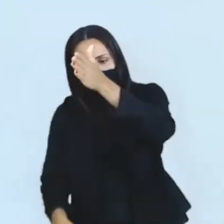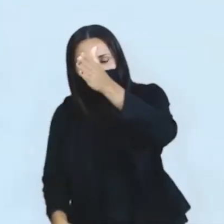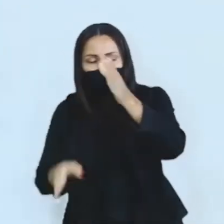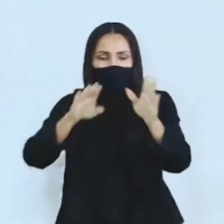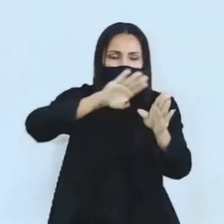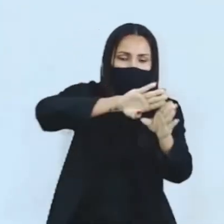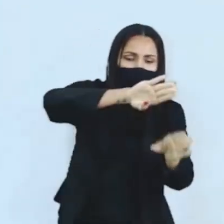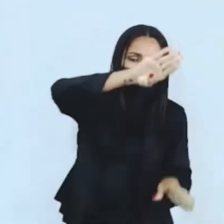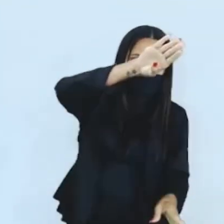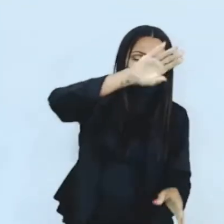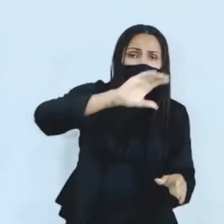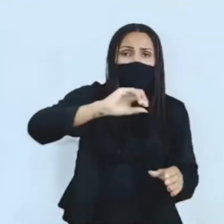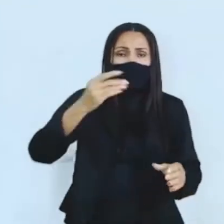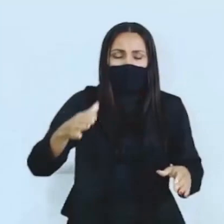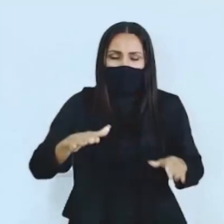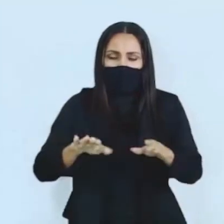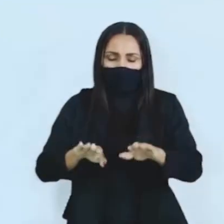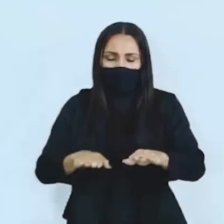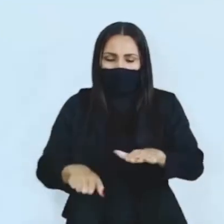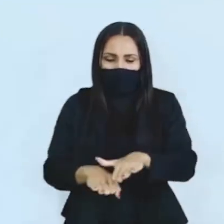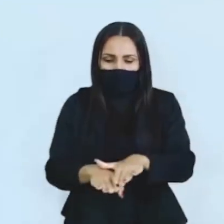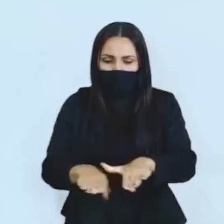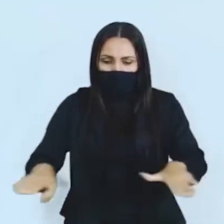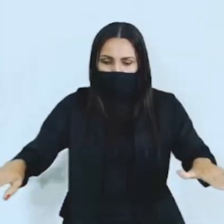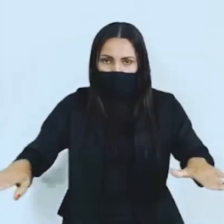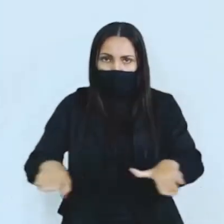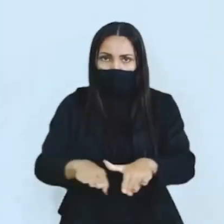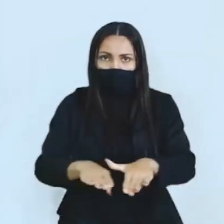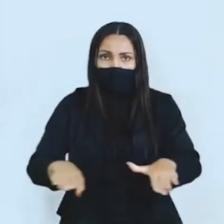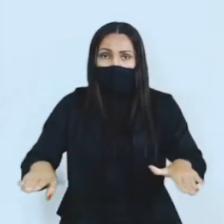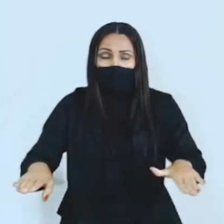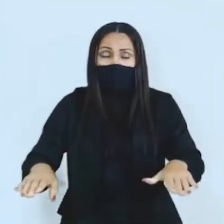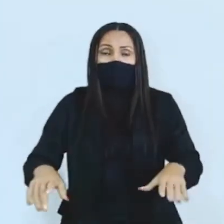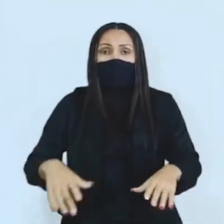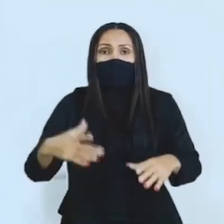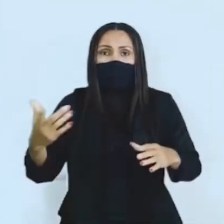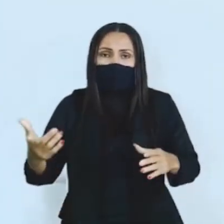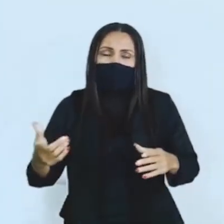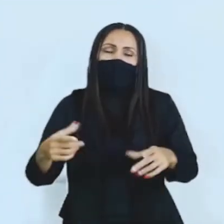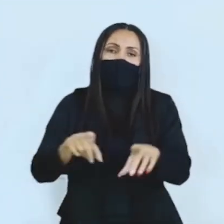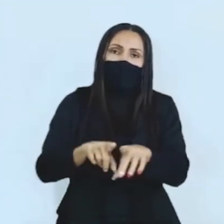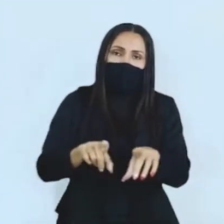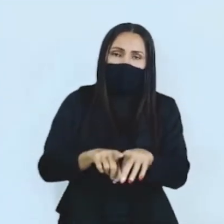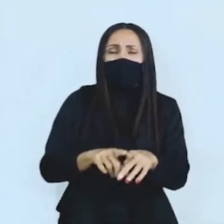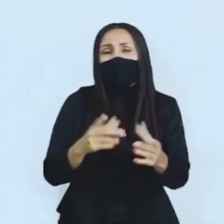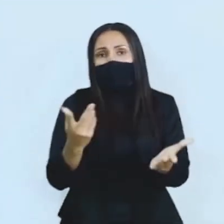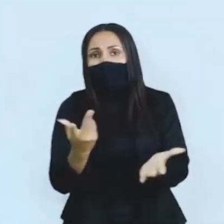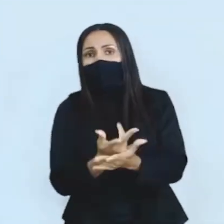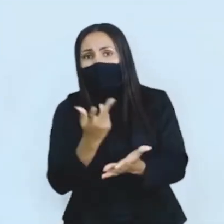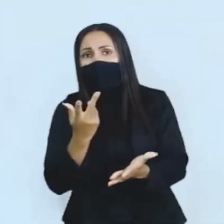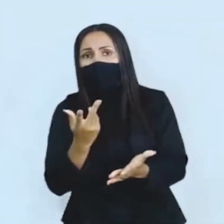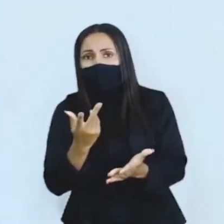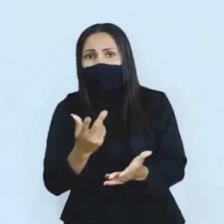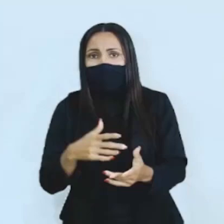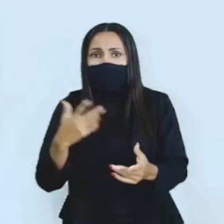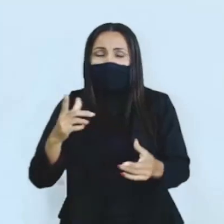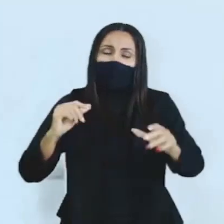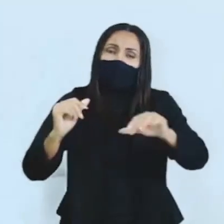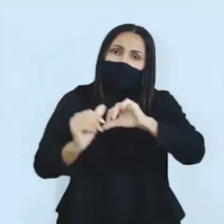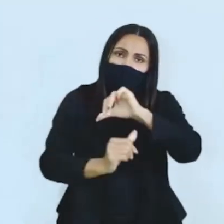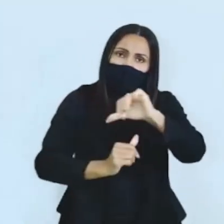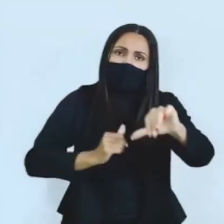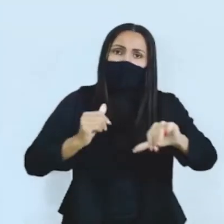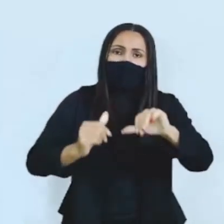esquerda ou inferior, que são as outras faces que também ocorrem essa deformação